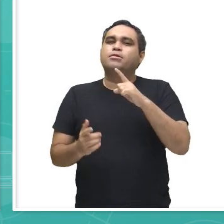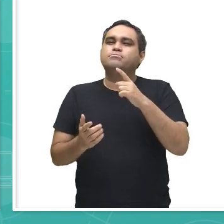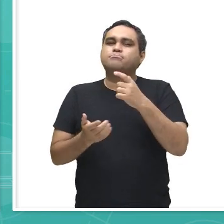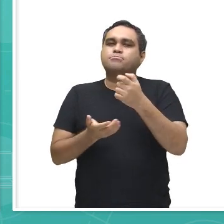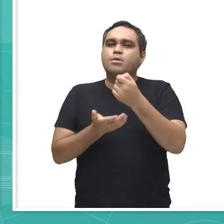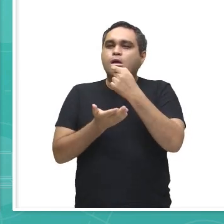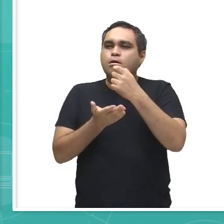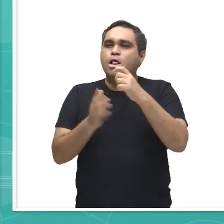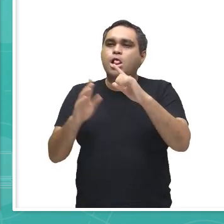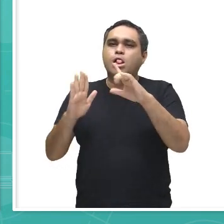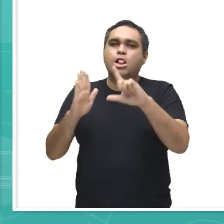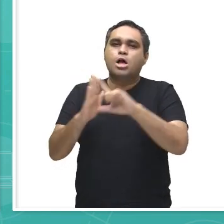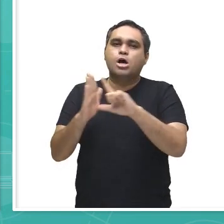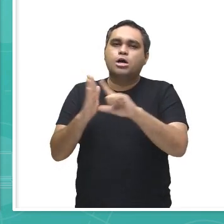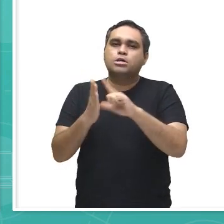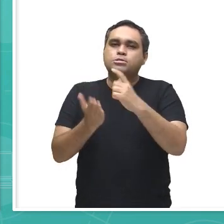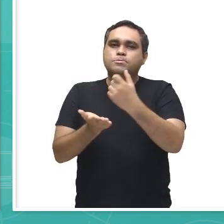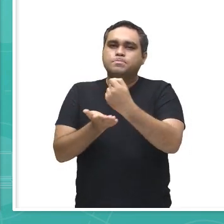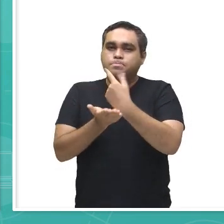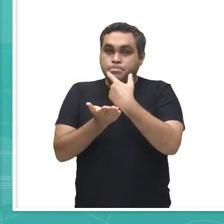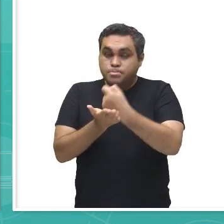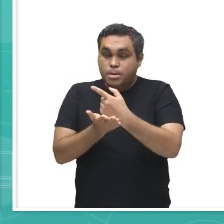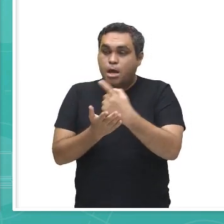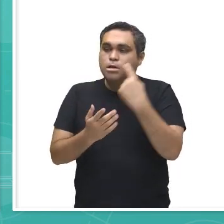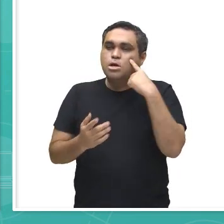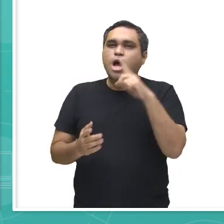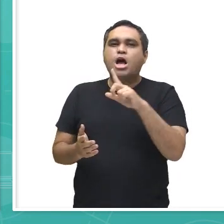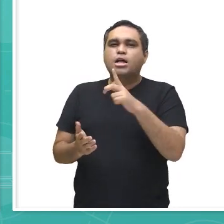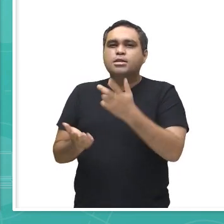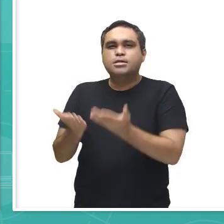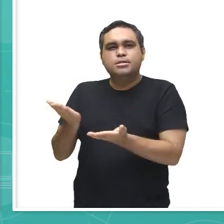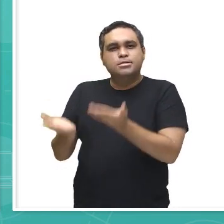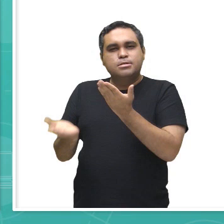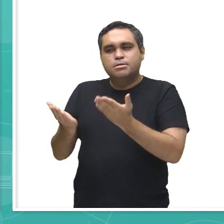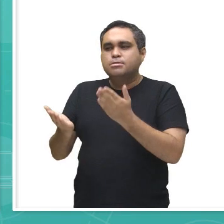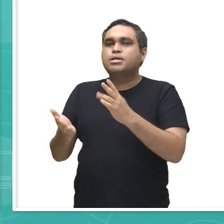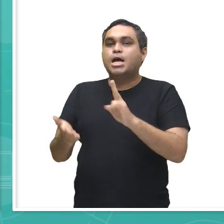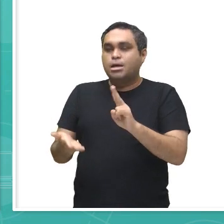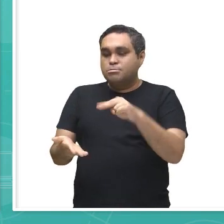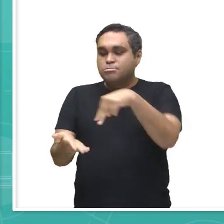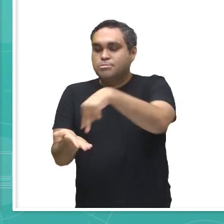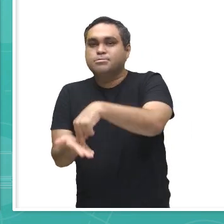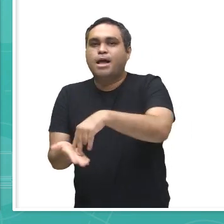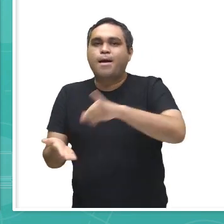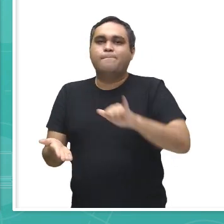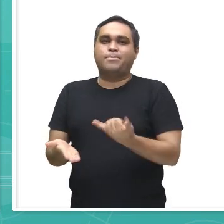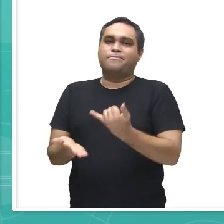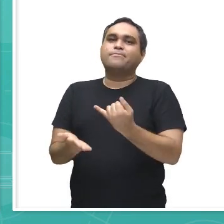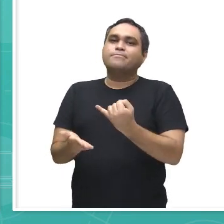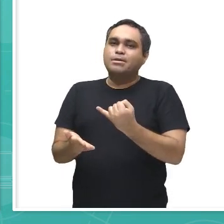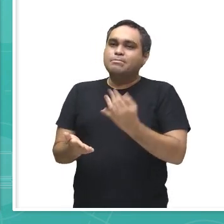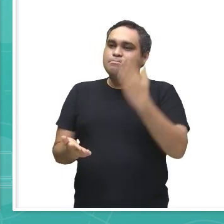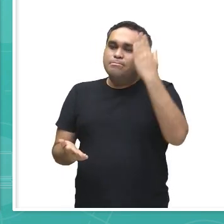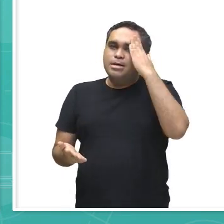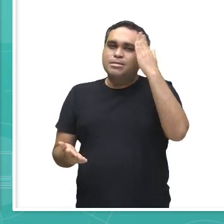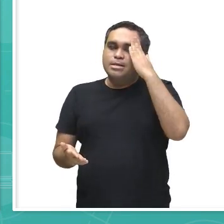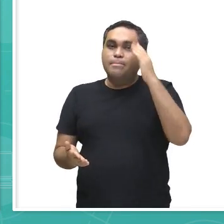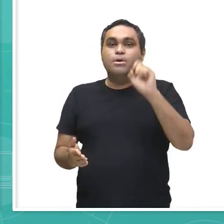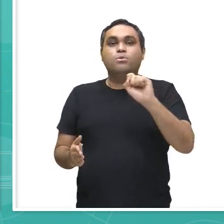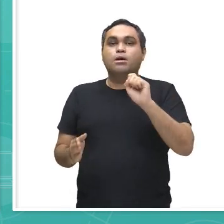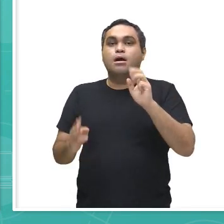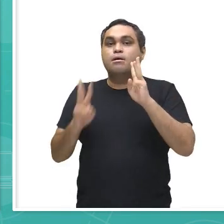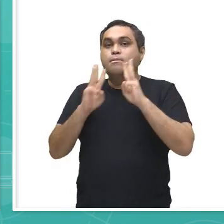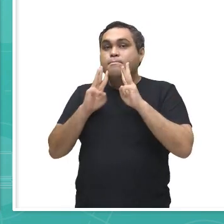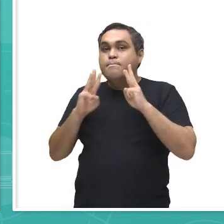gente olha uma balança, o que a gente faz? Aproveita e sobe na balança. Então, a gente sobe na balança para saber o quê? A massa